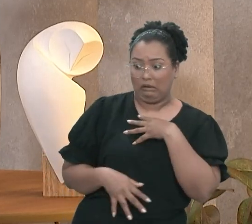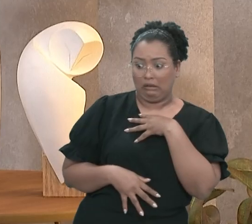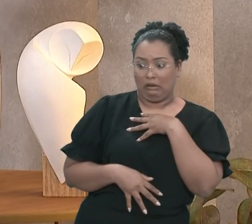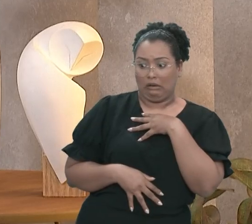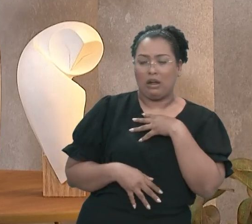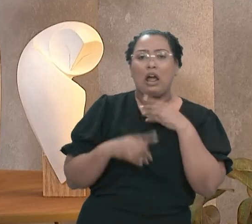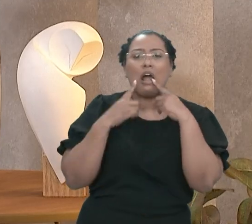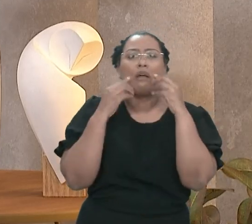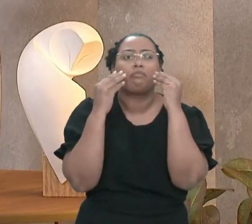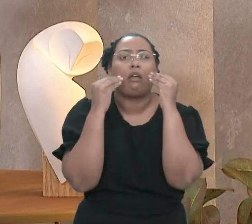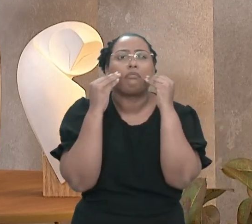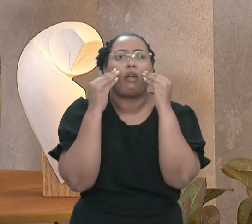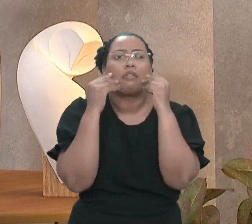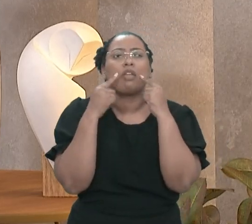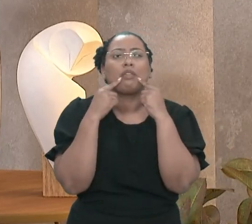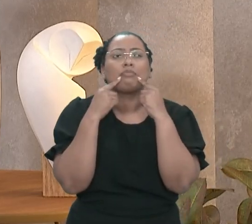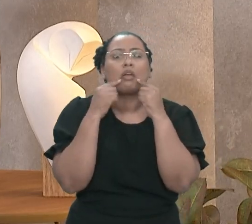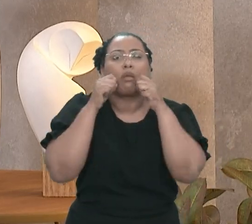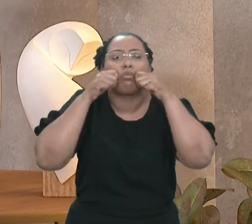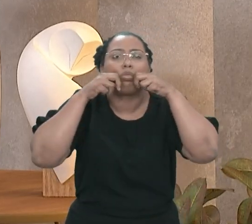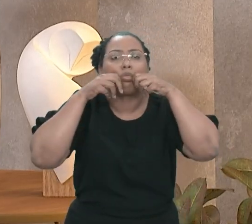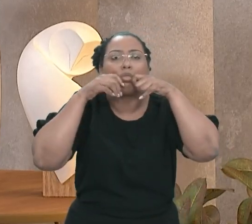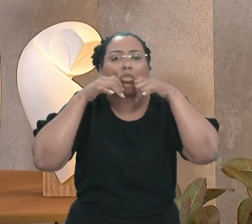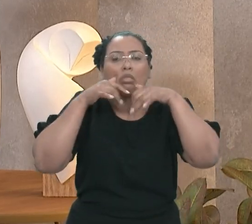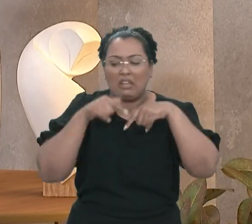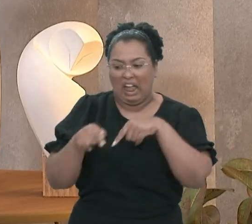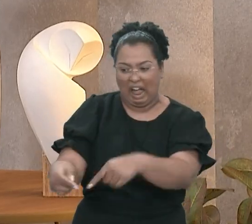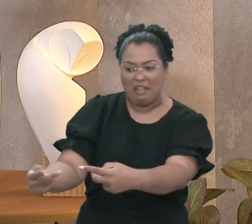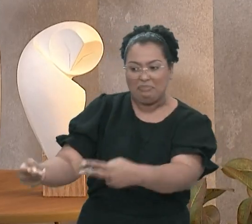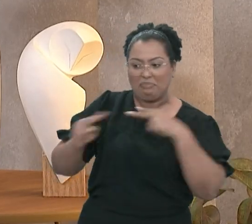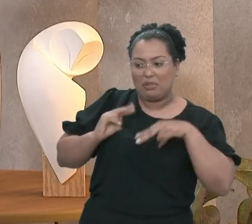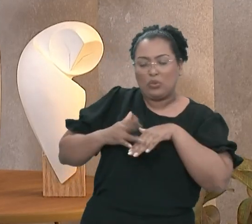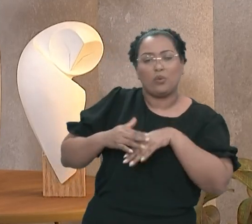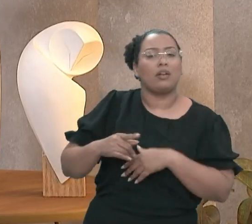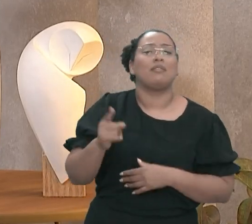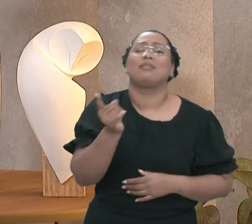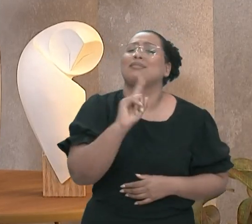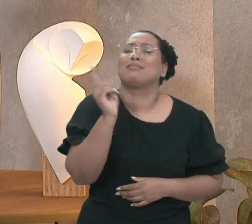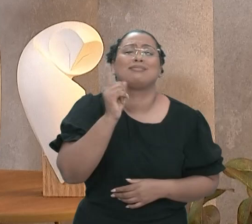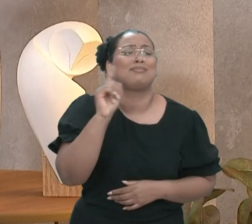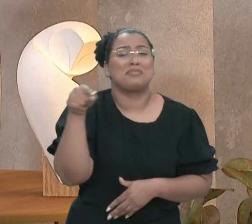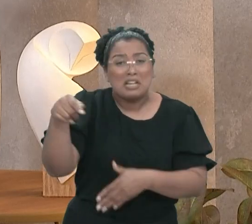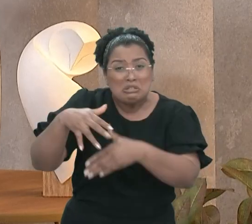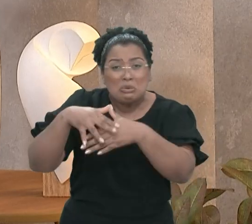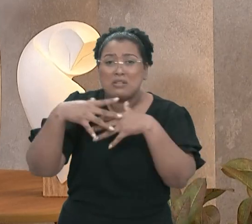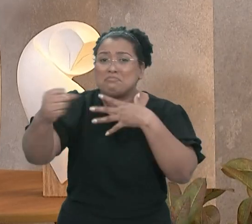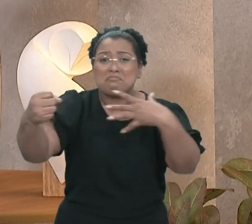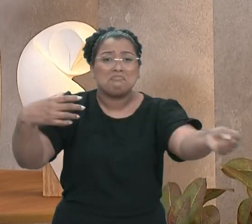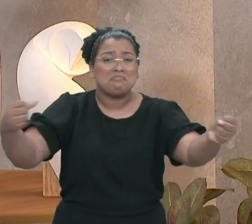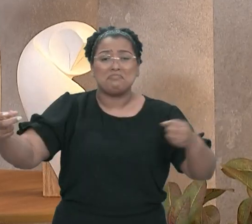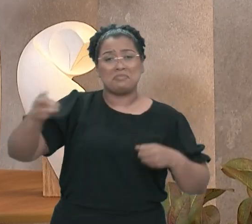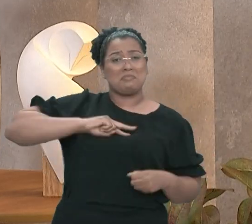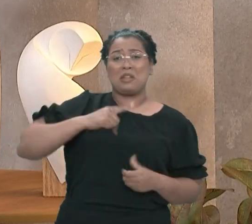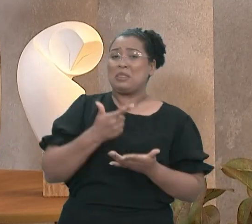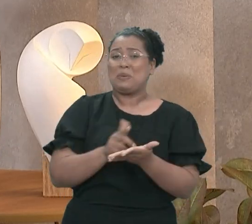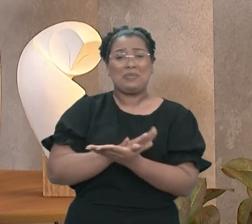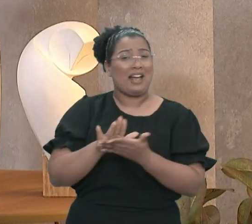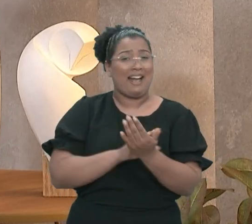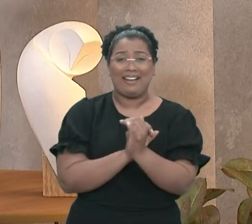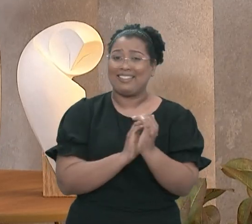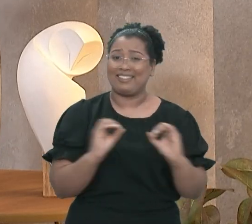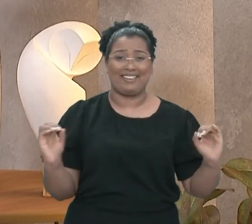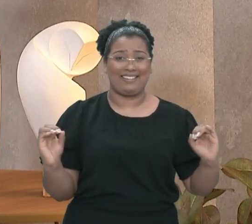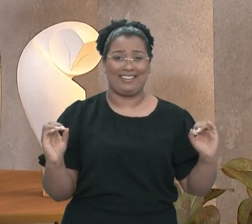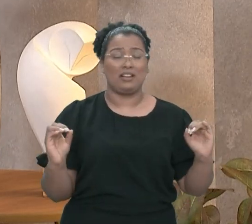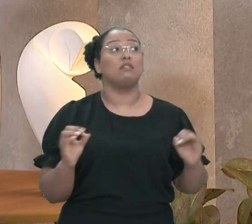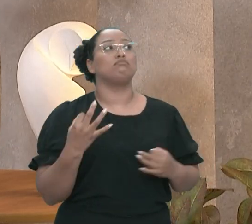a saliva, né, que é liberada na boca, é contagiosa. A epilepsia não é contagiosa, pessoal, fiquem tranquilos. É muito importante a